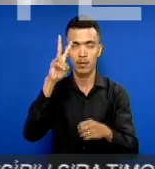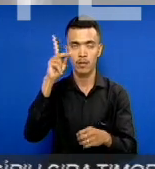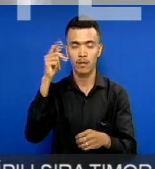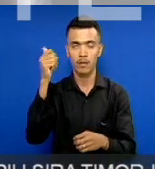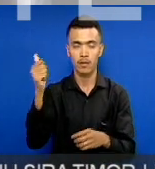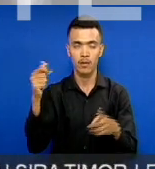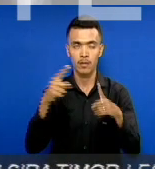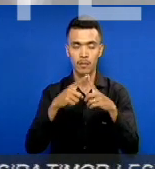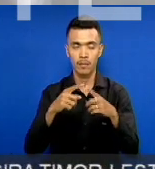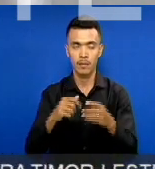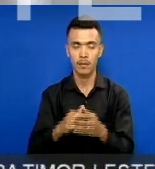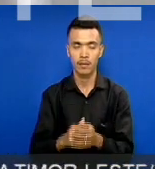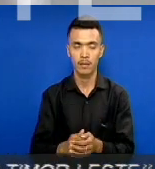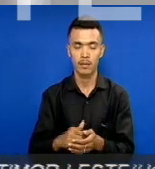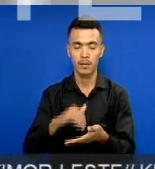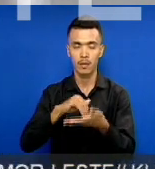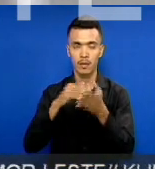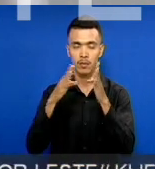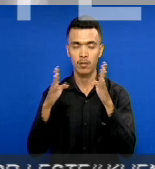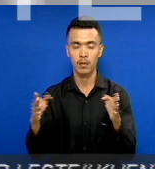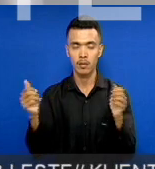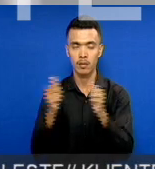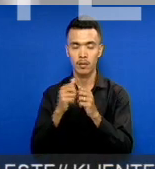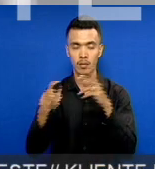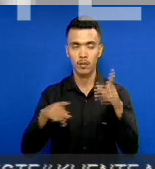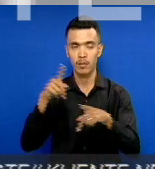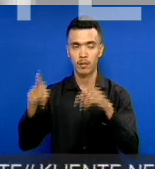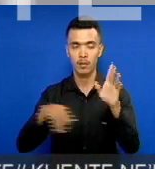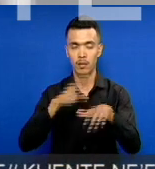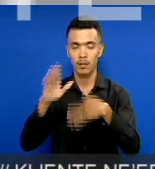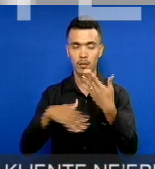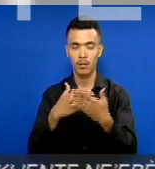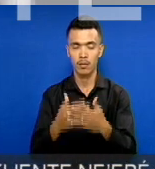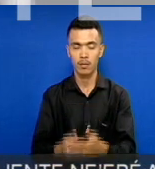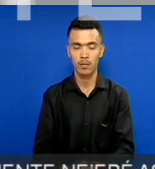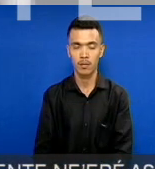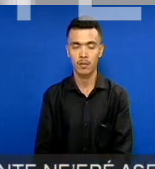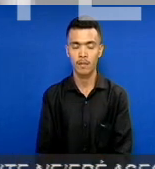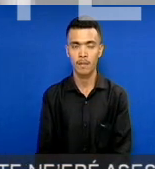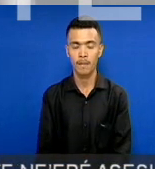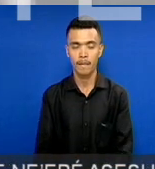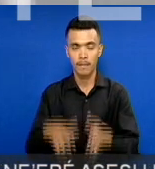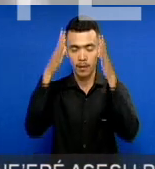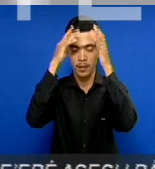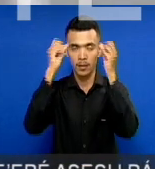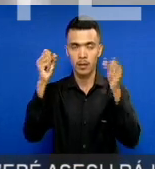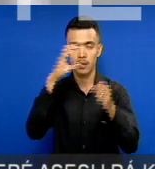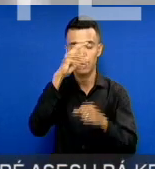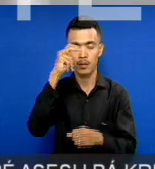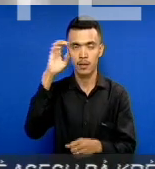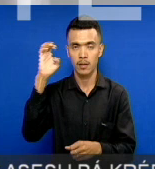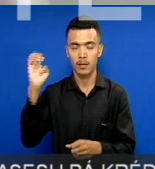itaninha, além de estudantes e mais ba comunidade toma. Hoje, senhor presidente CNE,